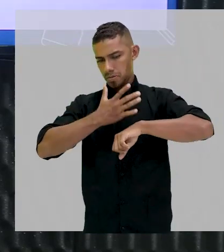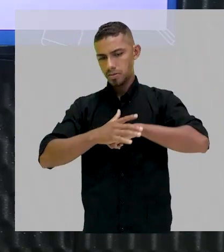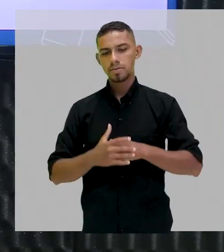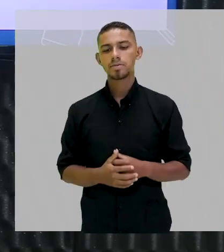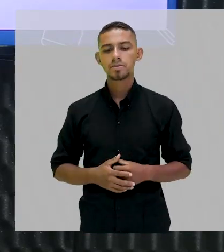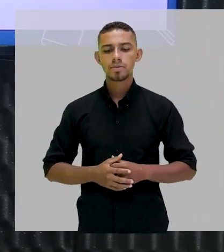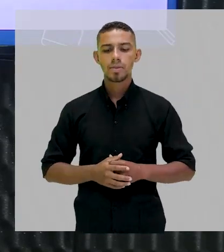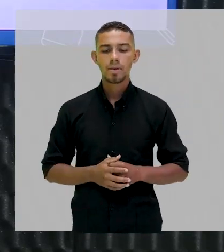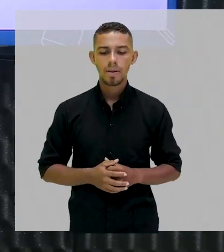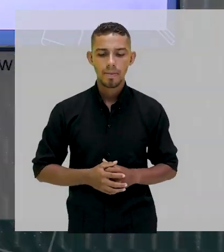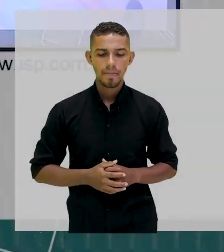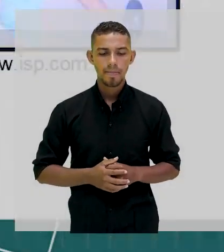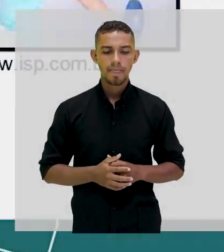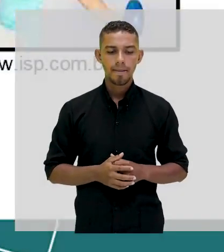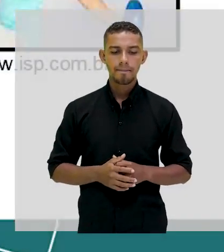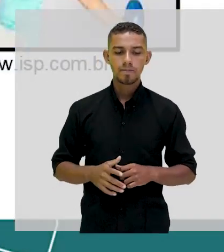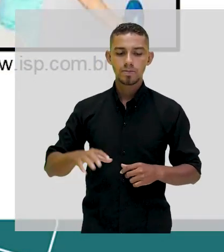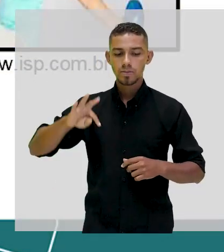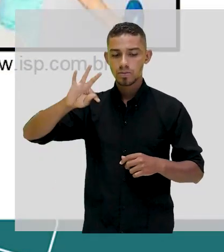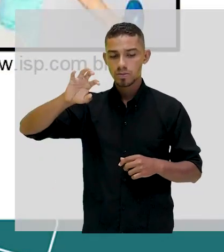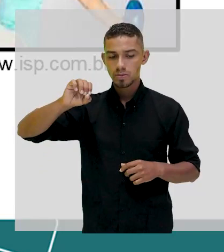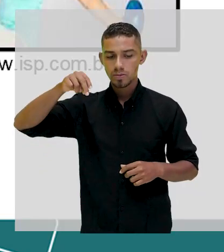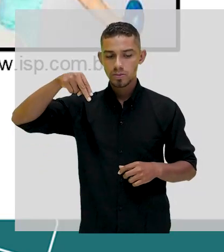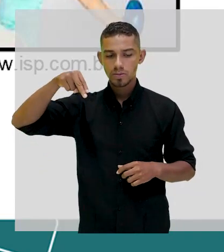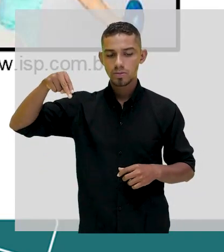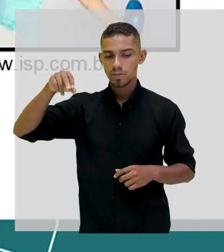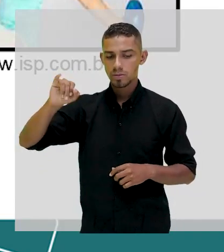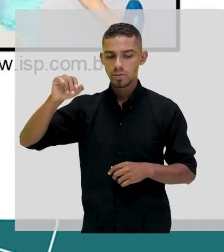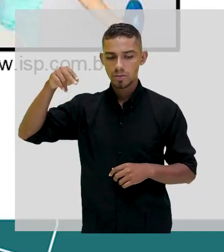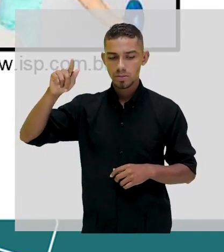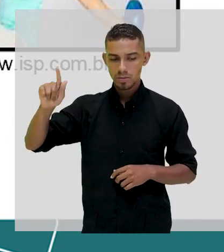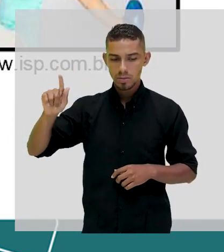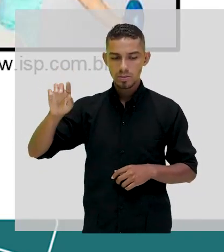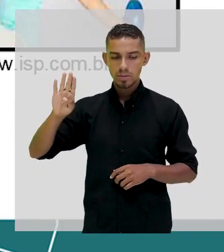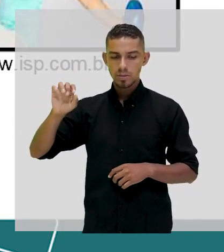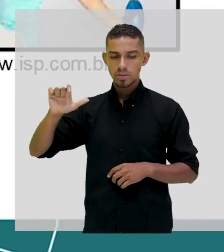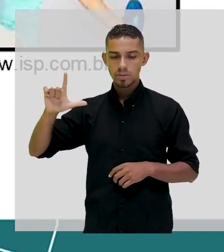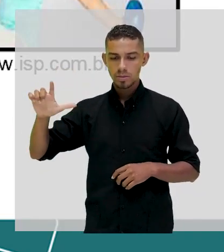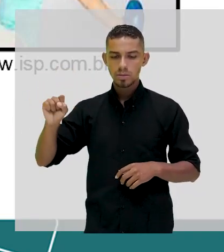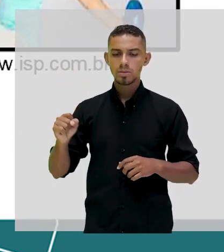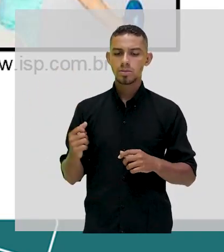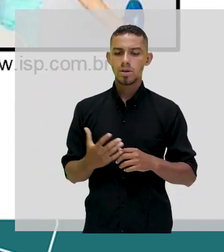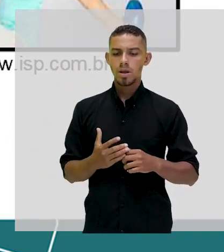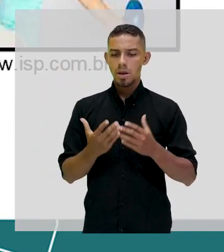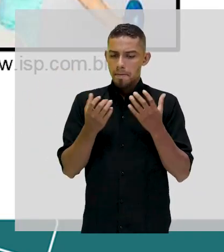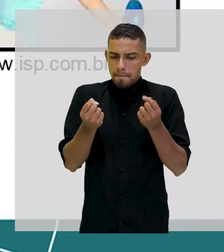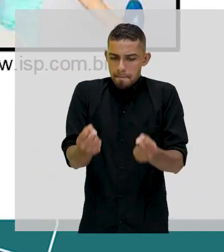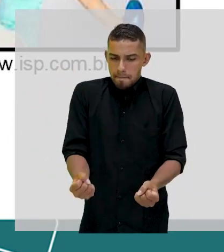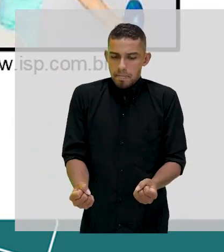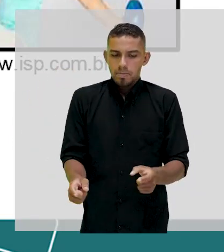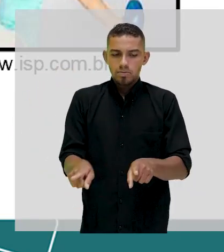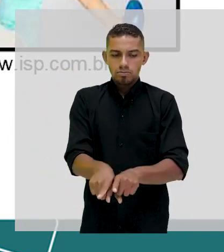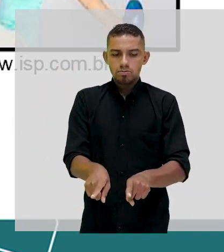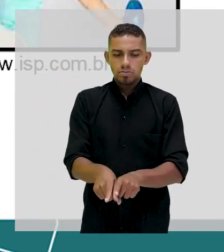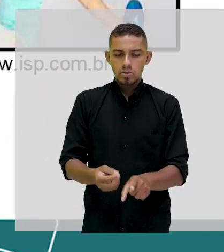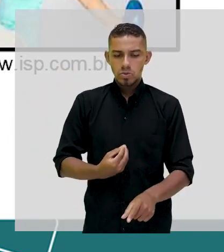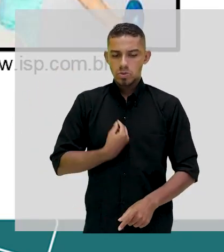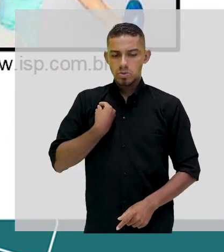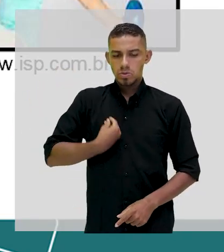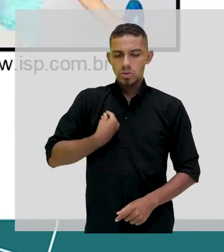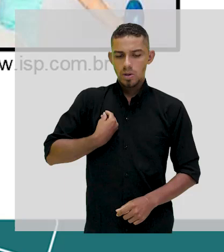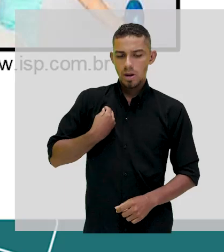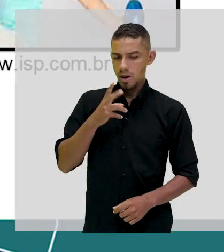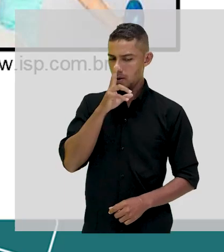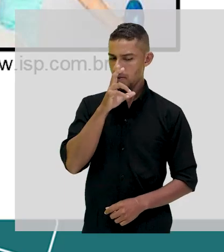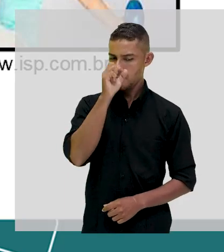Circle. Tonic Balls. Essas bolas possuem cargas de peso, trazendo resistência e aumentando a